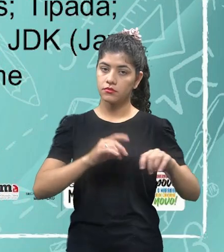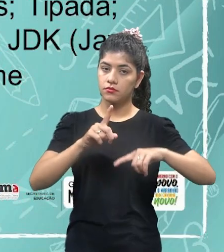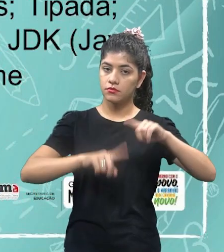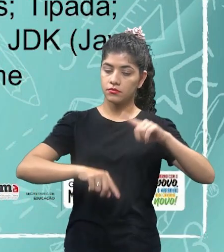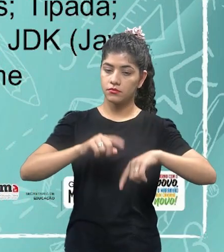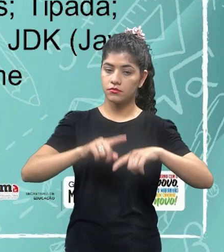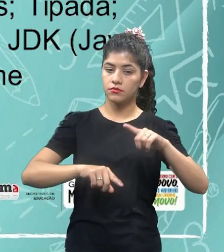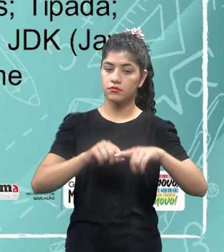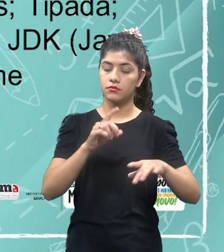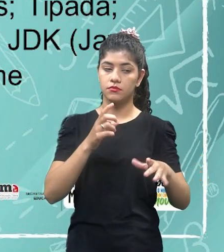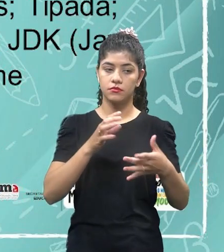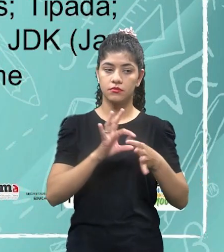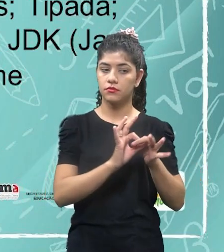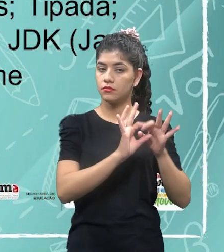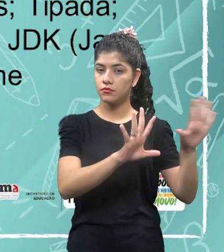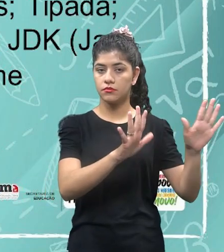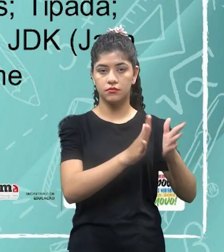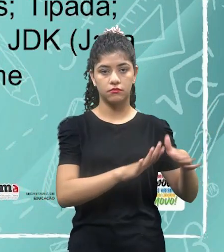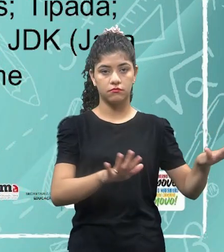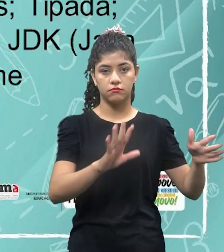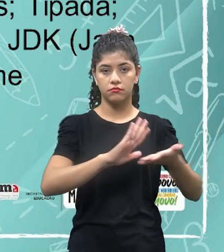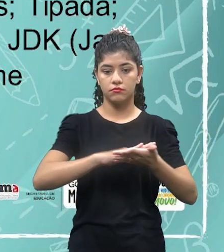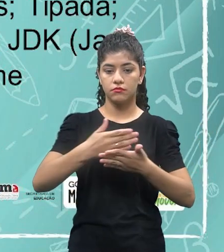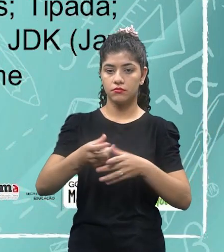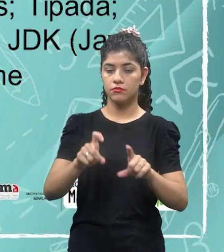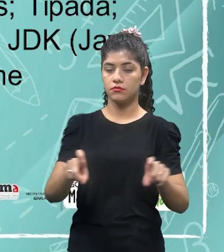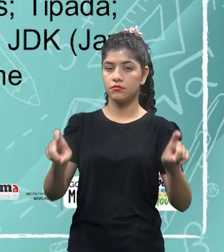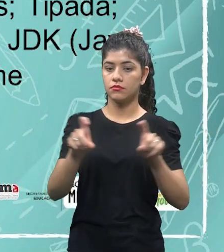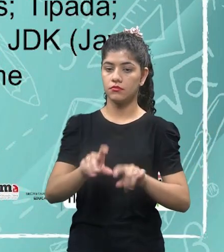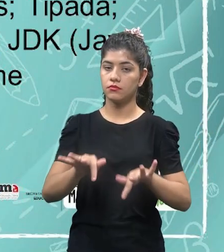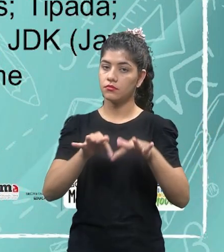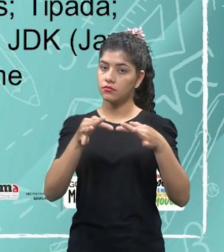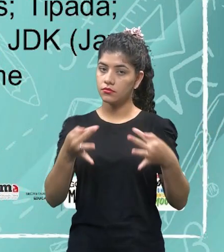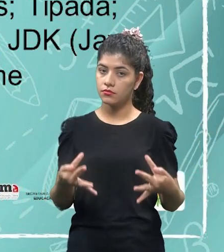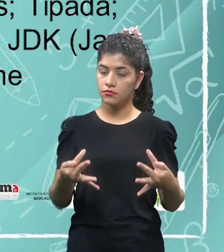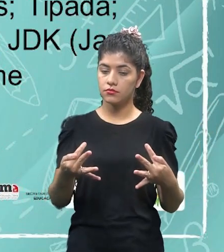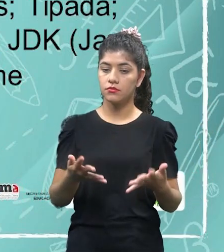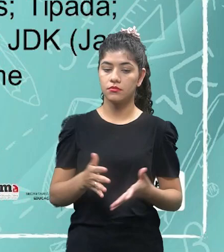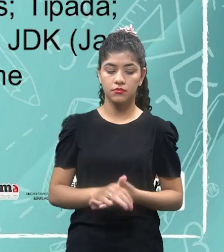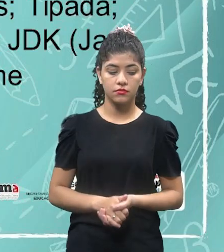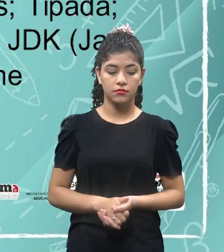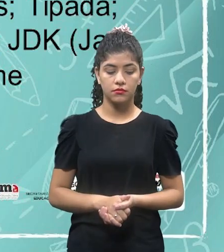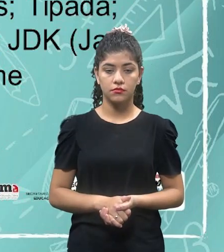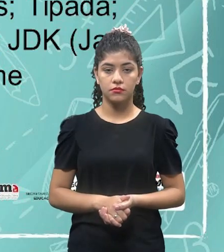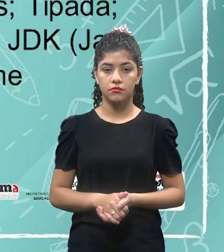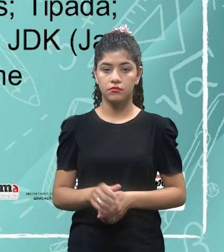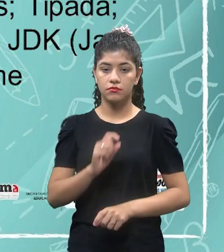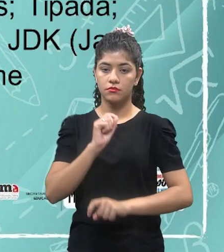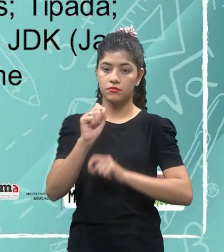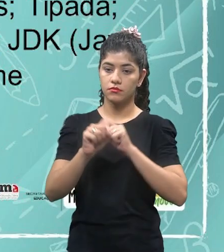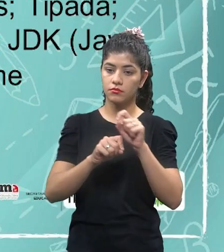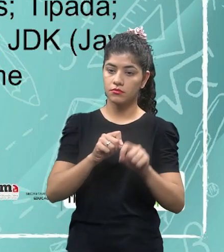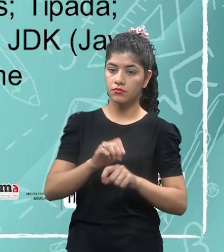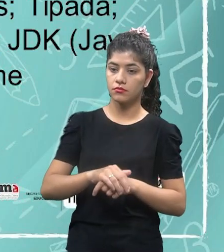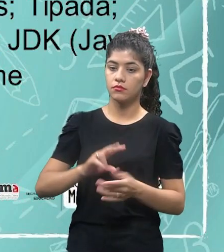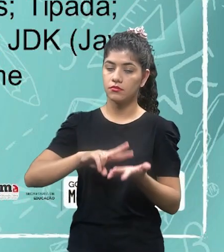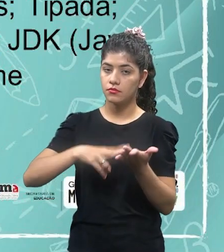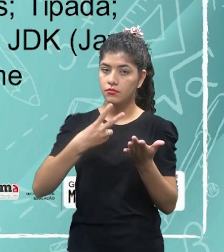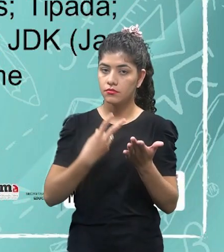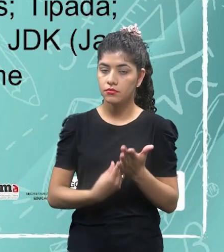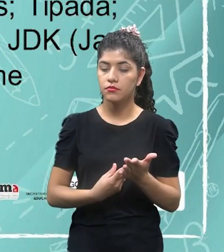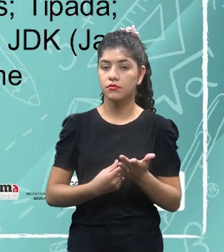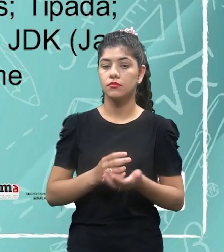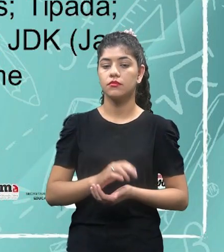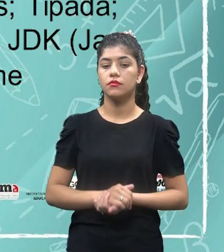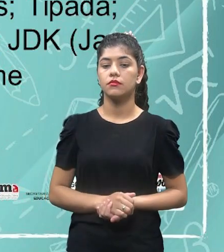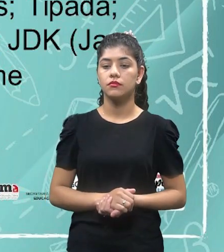objetos, independe de plataforma, simples, tipada, compilada, interpretada,